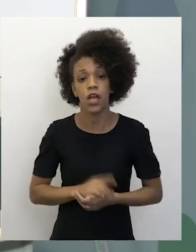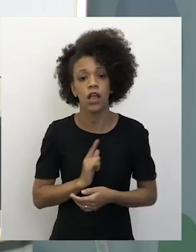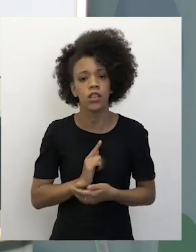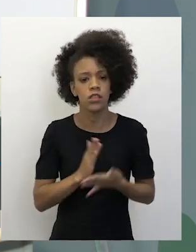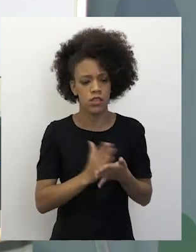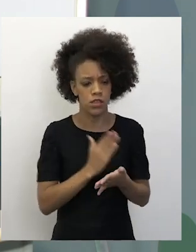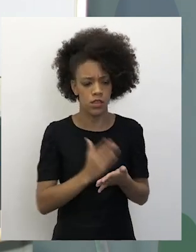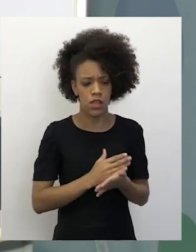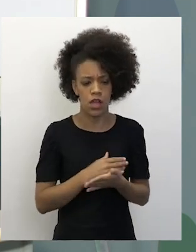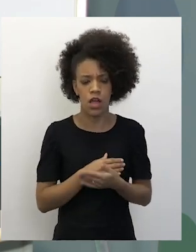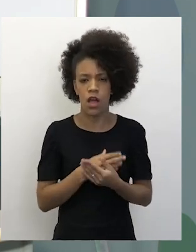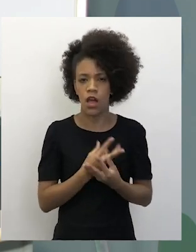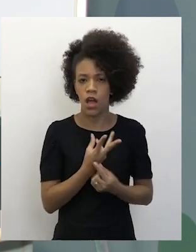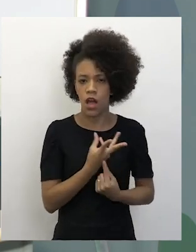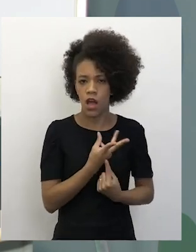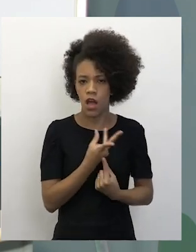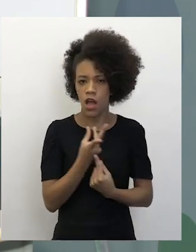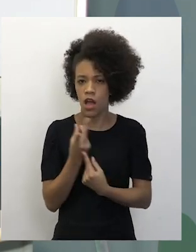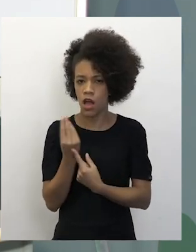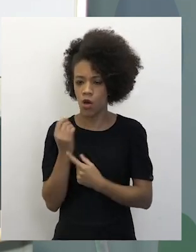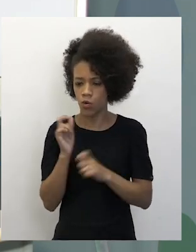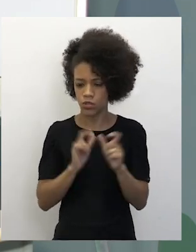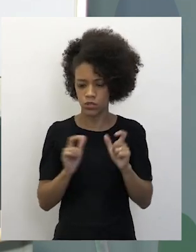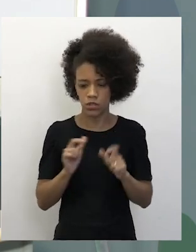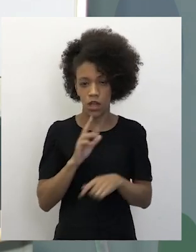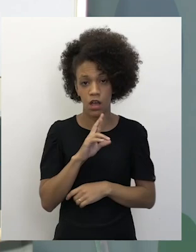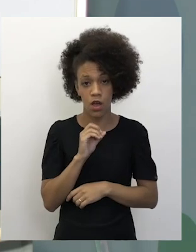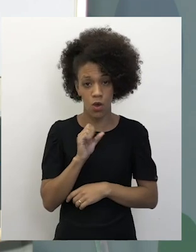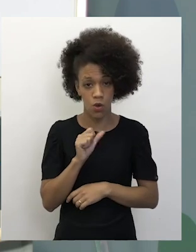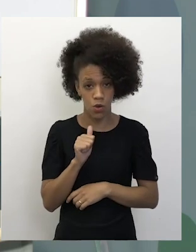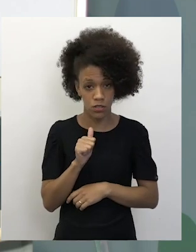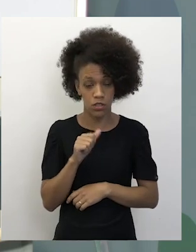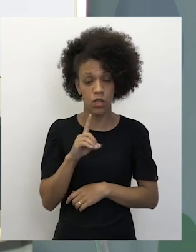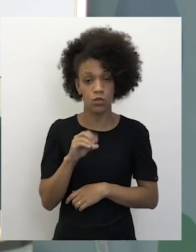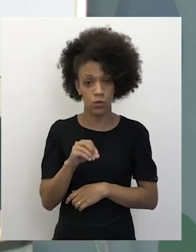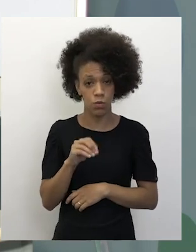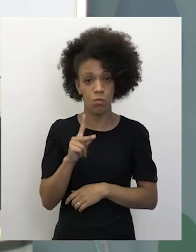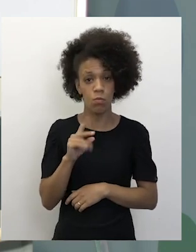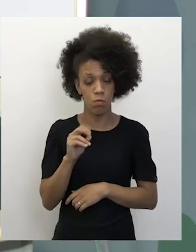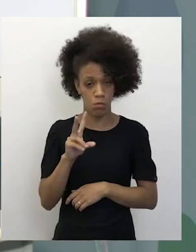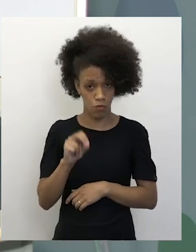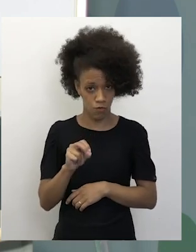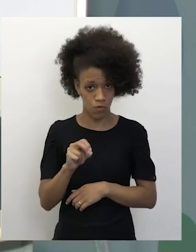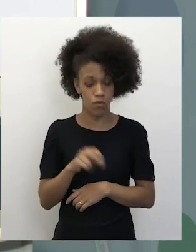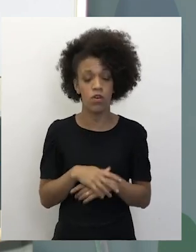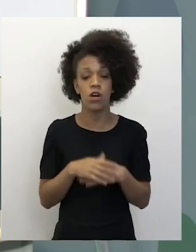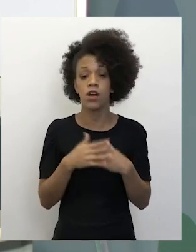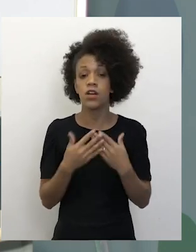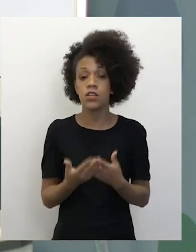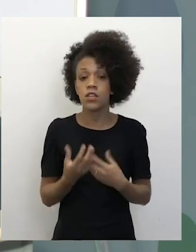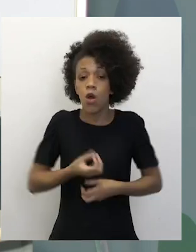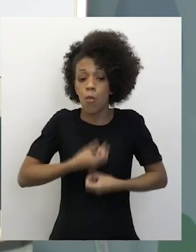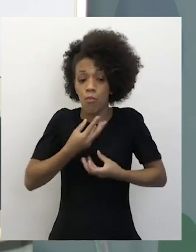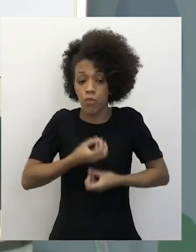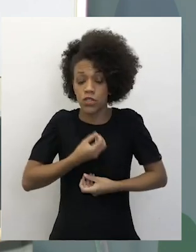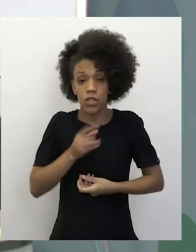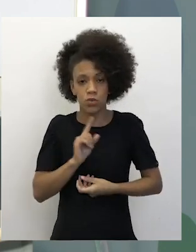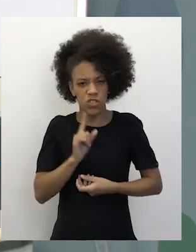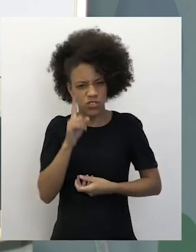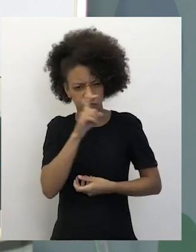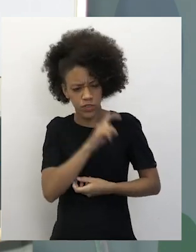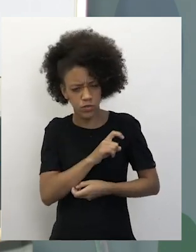um livro dele chamado a Rosa do povo' gente leio a Rosa do povo' que livro legal poesia mas não pois é difícil